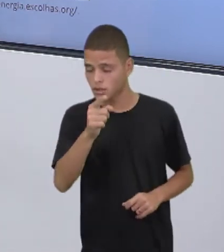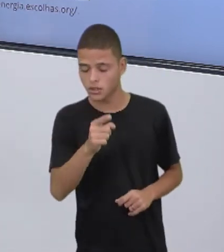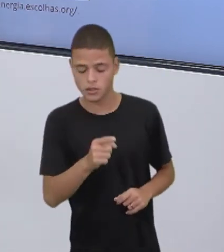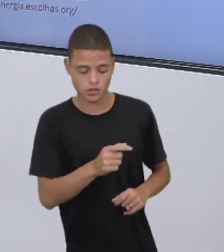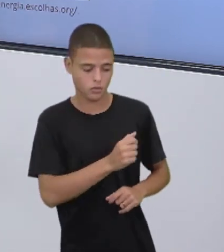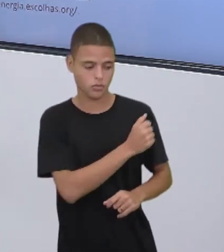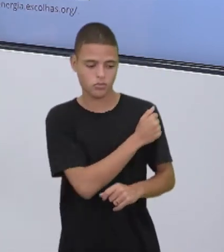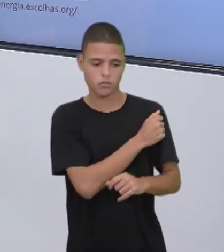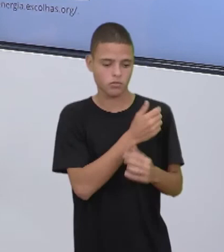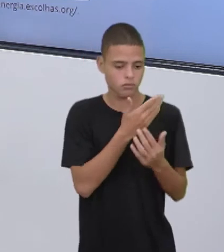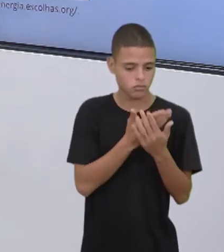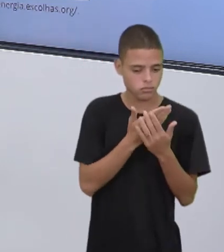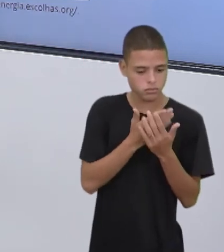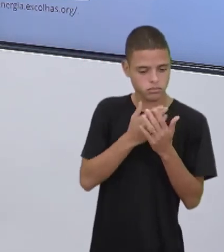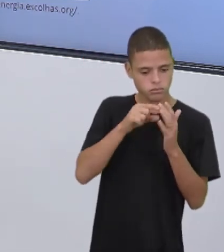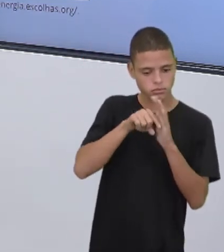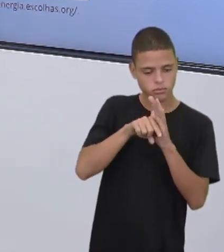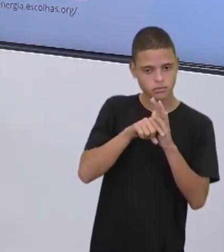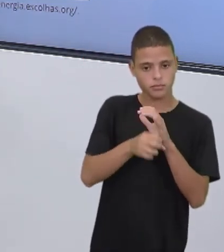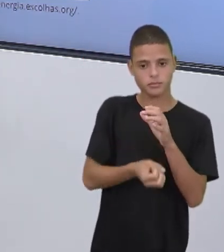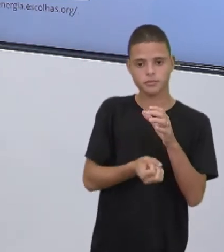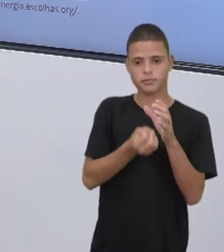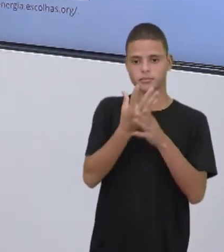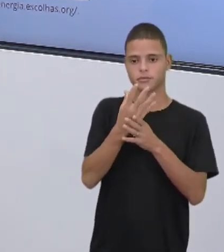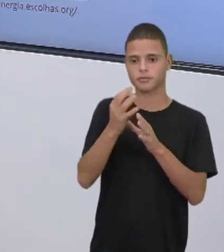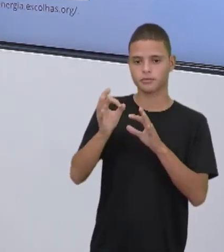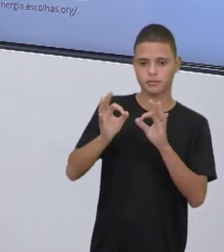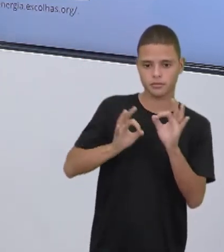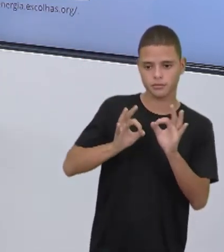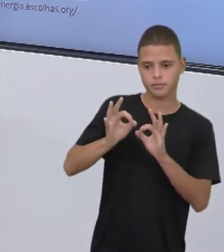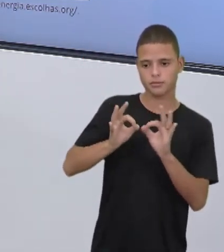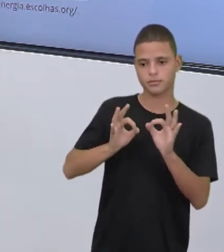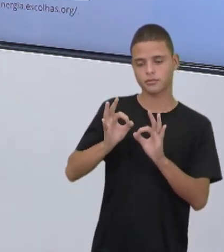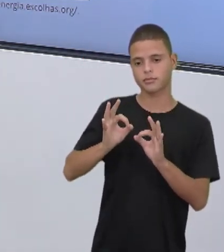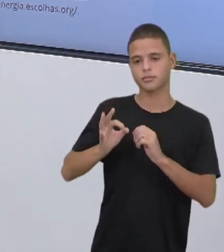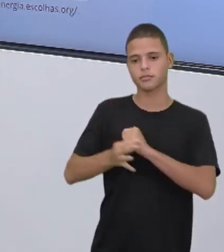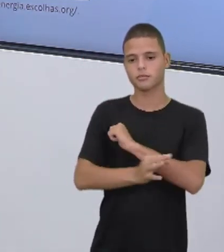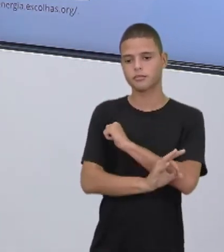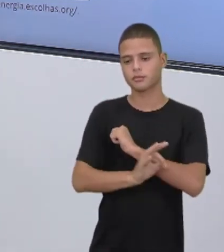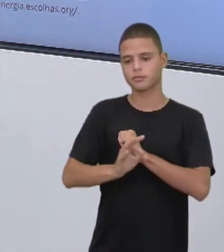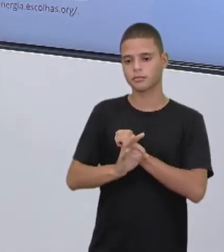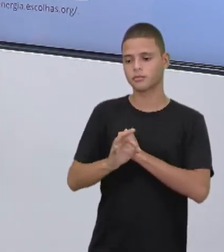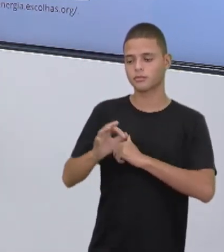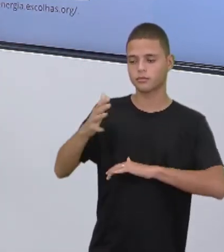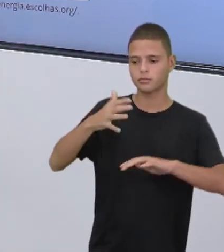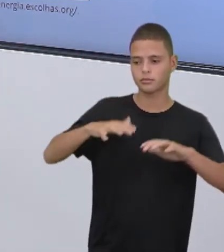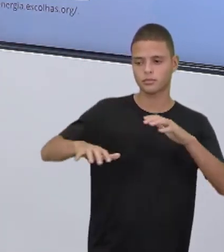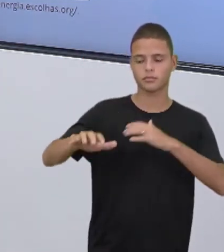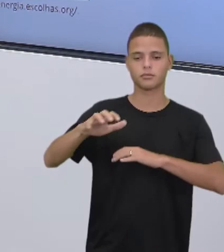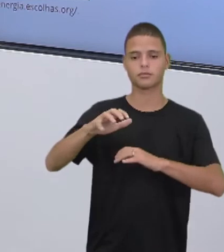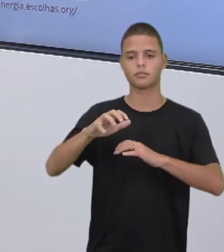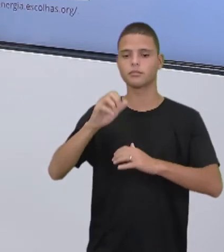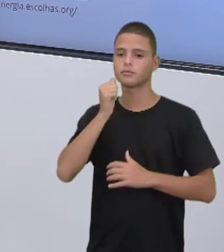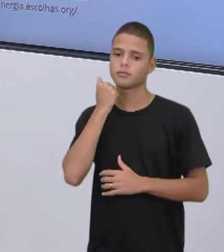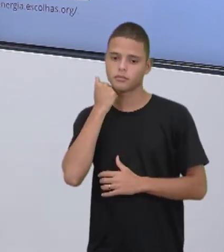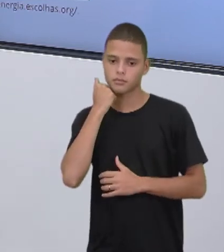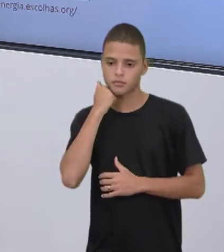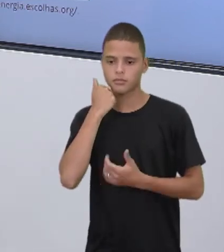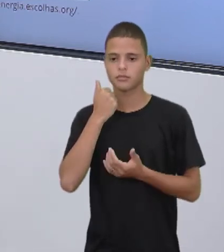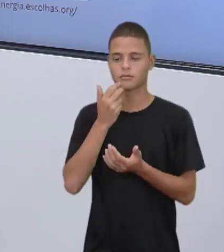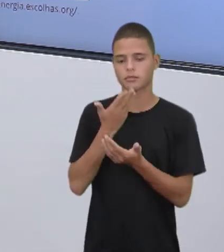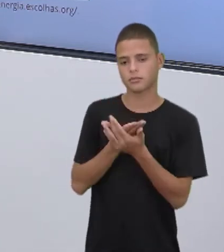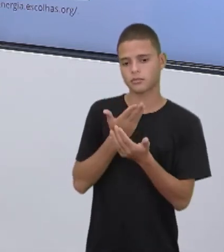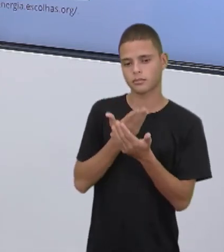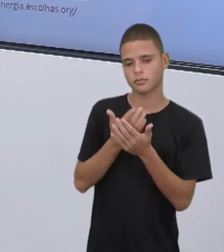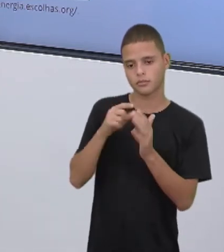você seguir uma carreira acadêmica na área aí de engenharia ambiental, engenharia química, né, que são os estudos, são